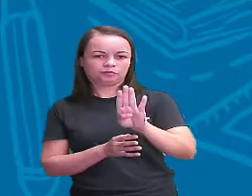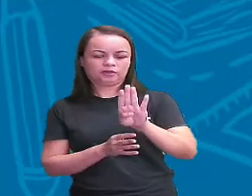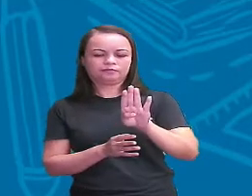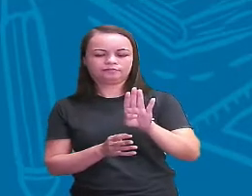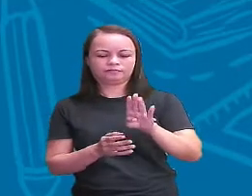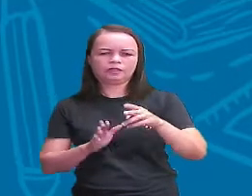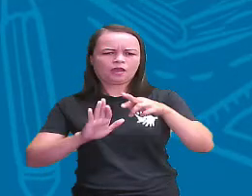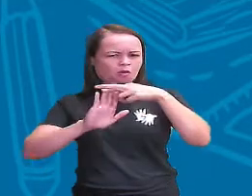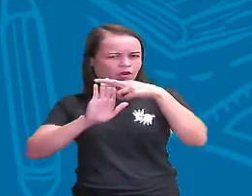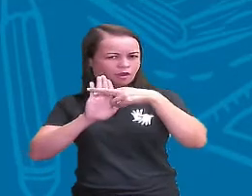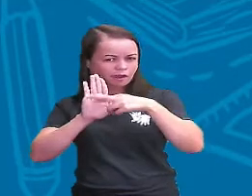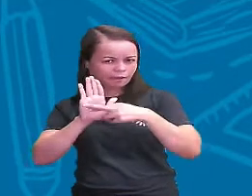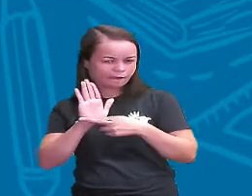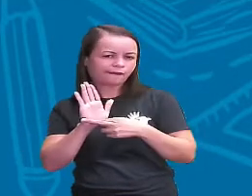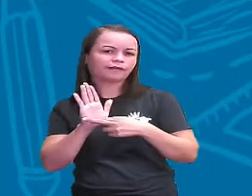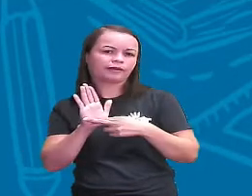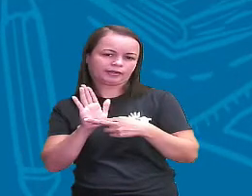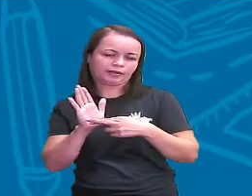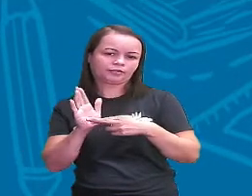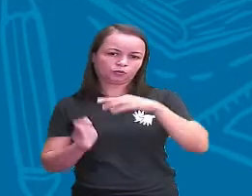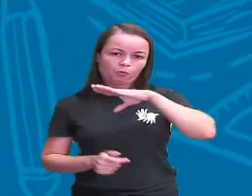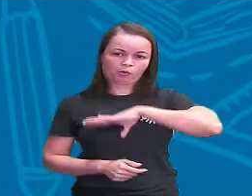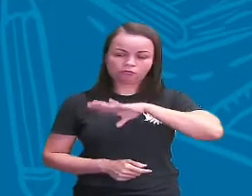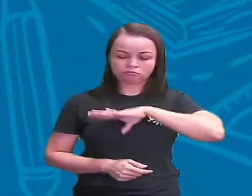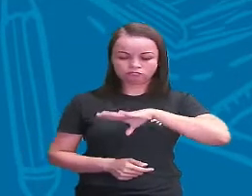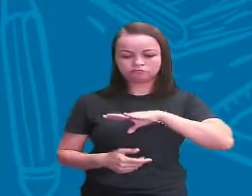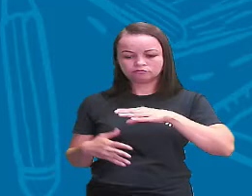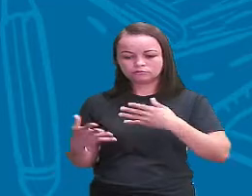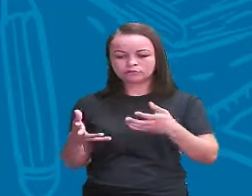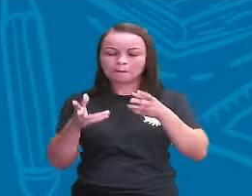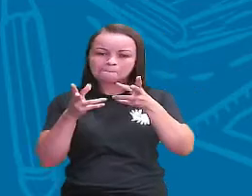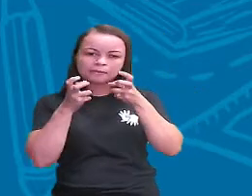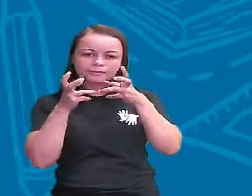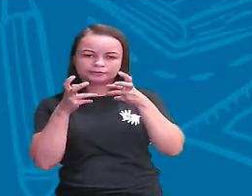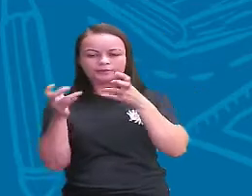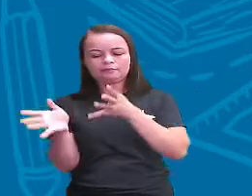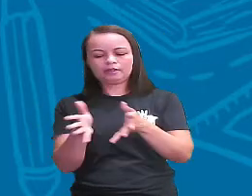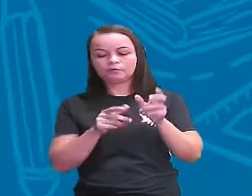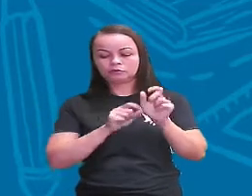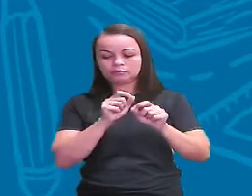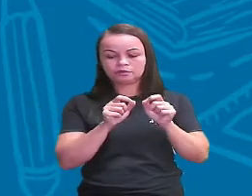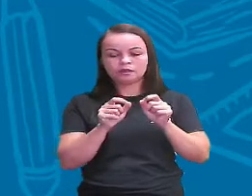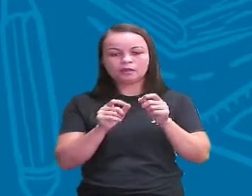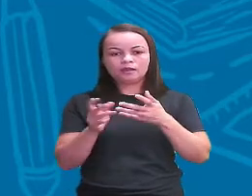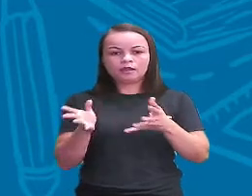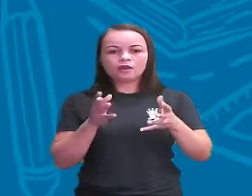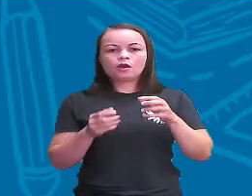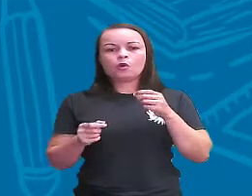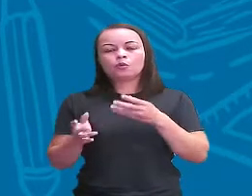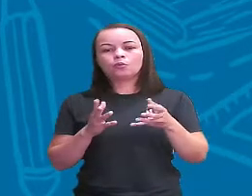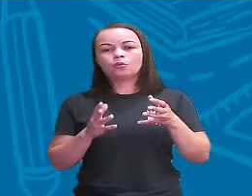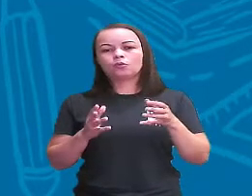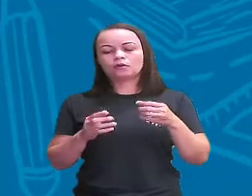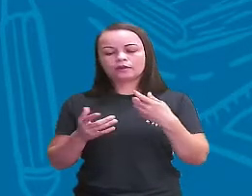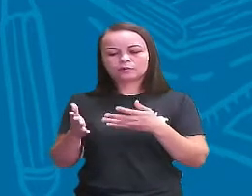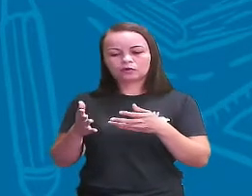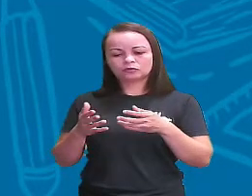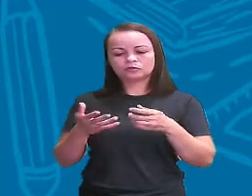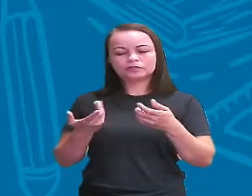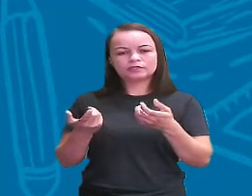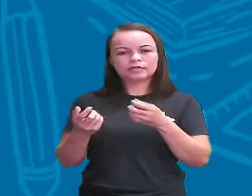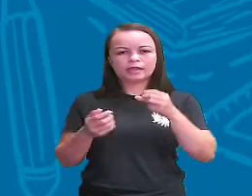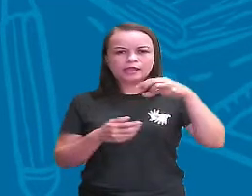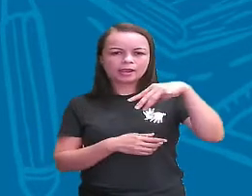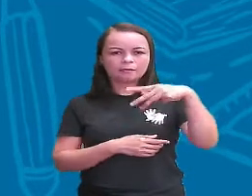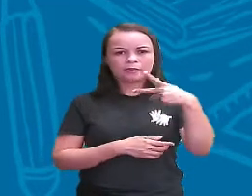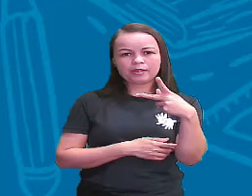regra, né, da língua portuguesa. A gente percebe que ao produzir o som das letras M, P e B, os